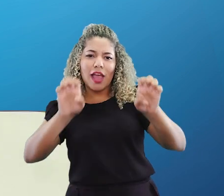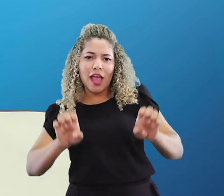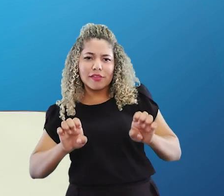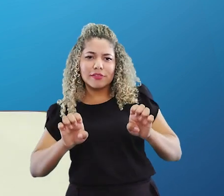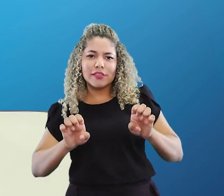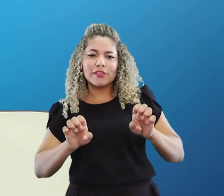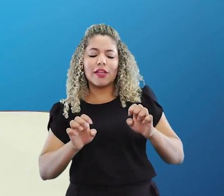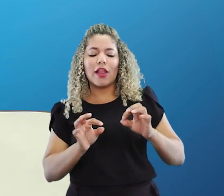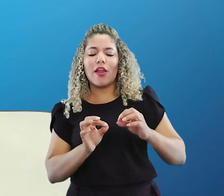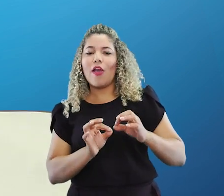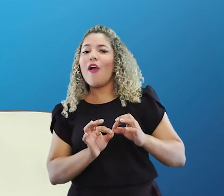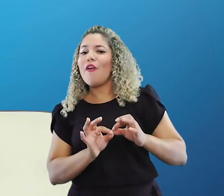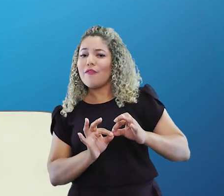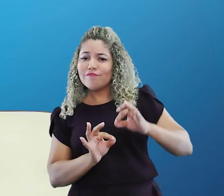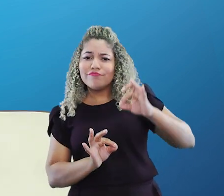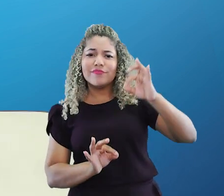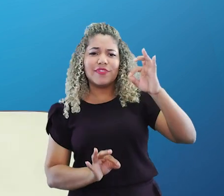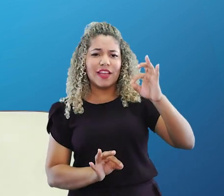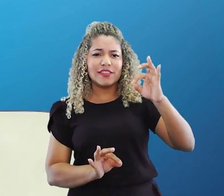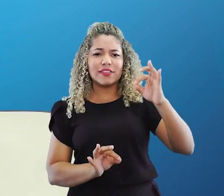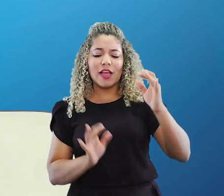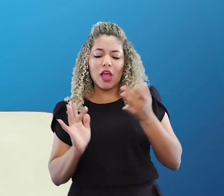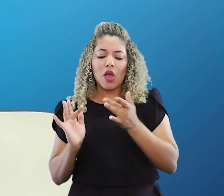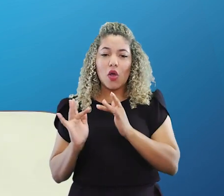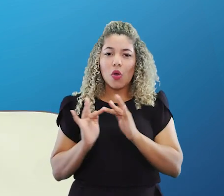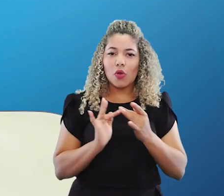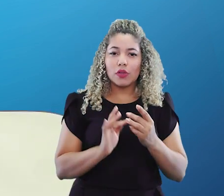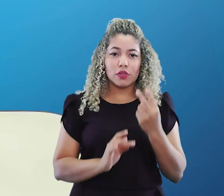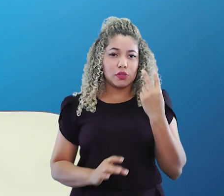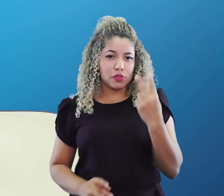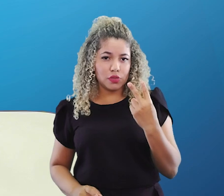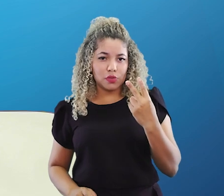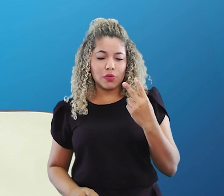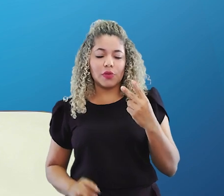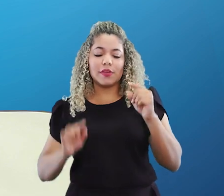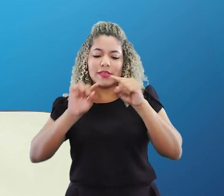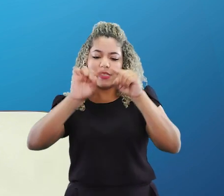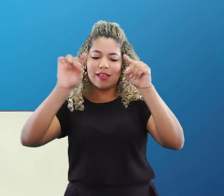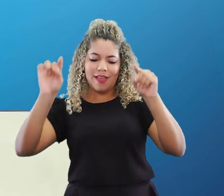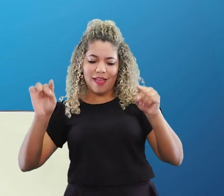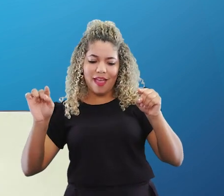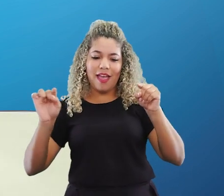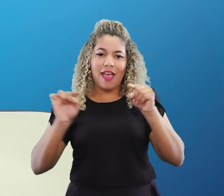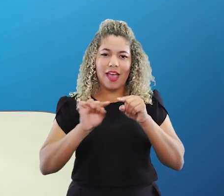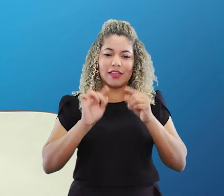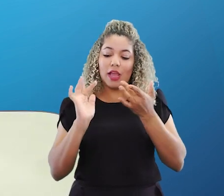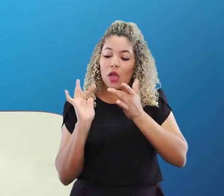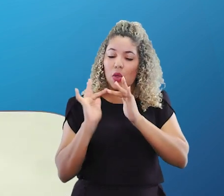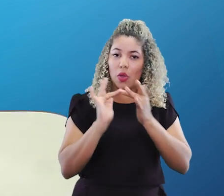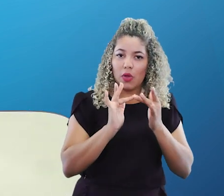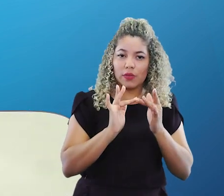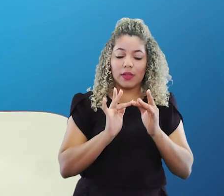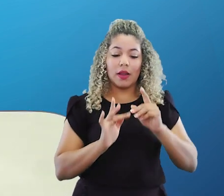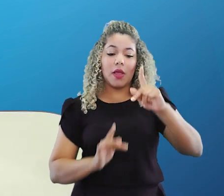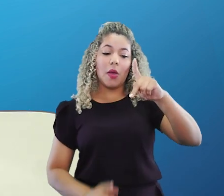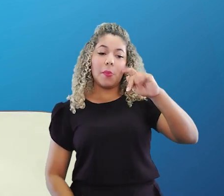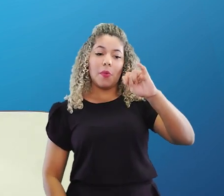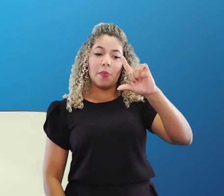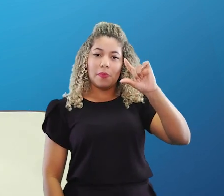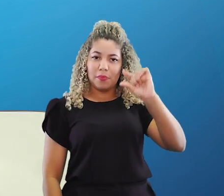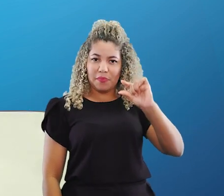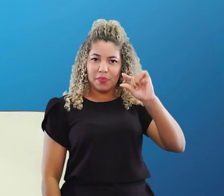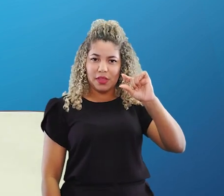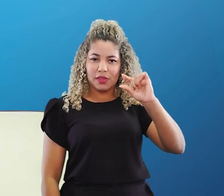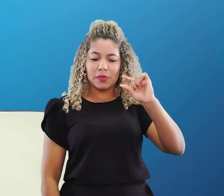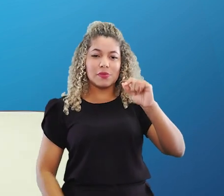estrutura vertical formado pela união de dois retângulos. Esses retângulos são unidos por pinos